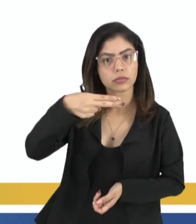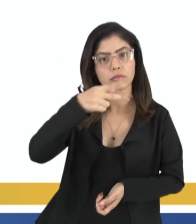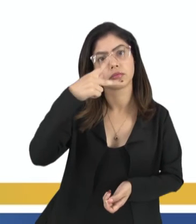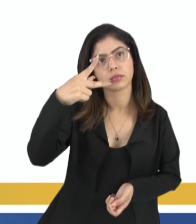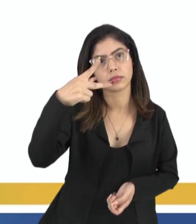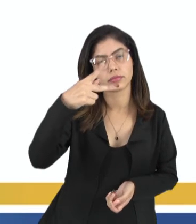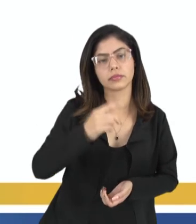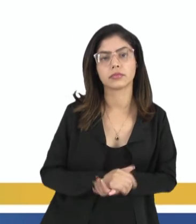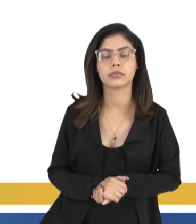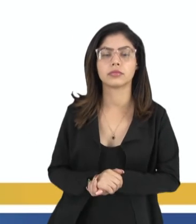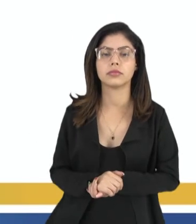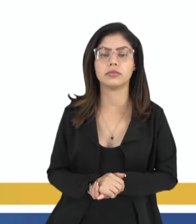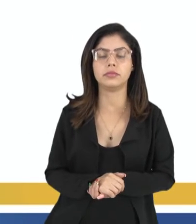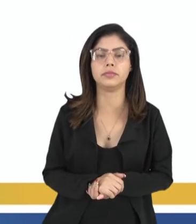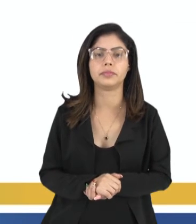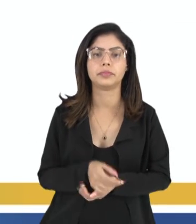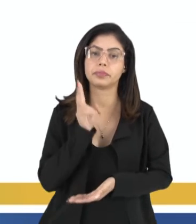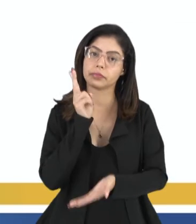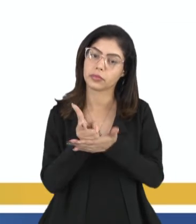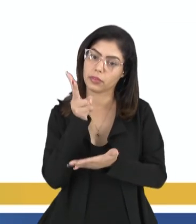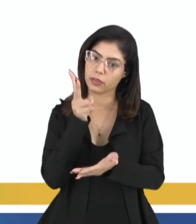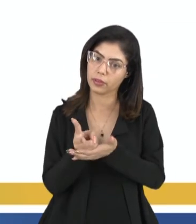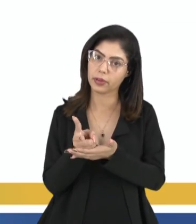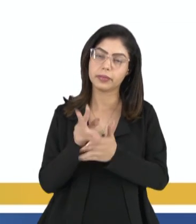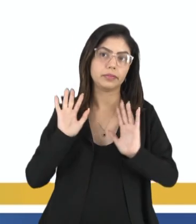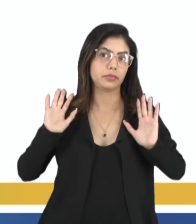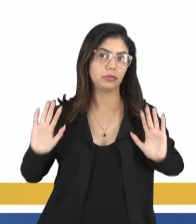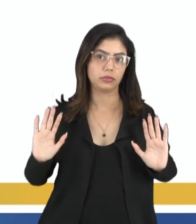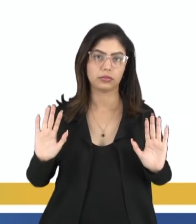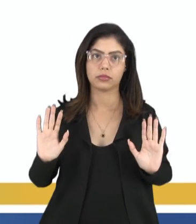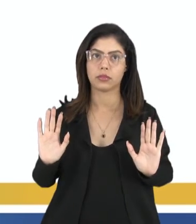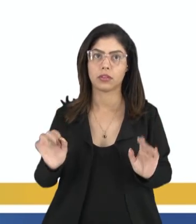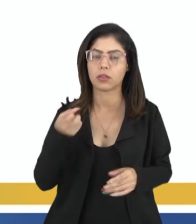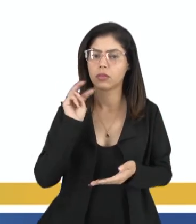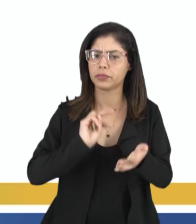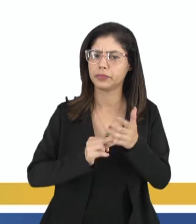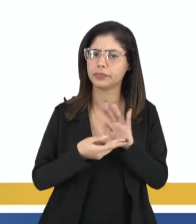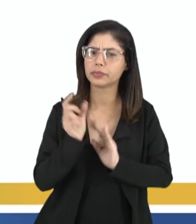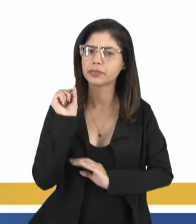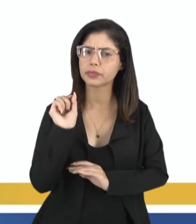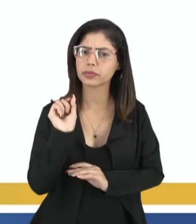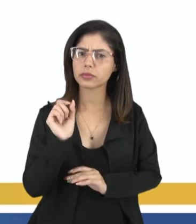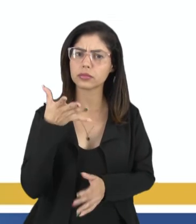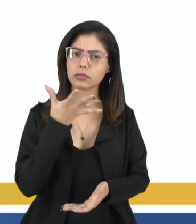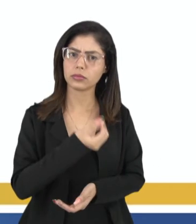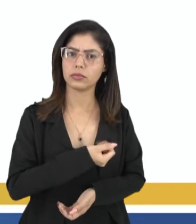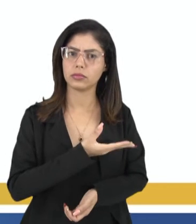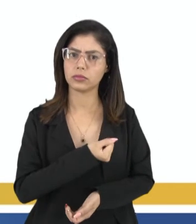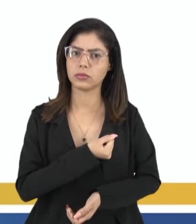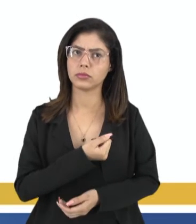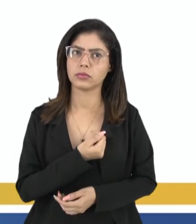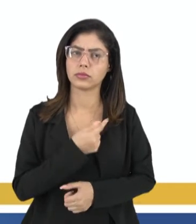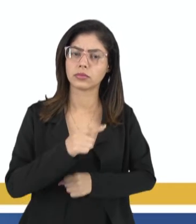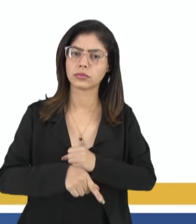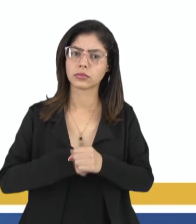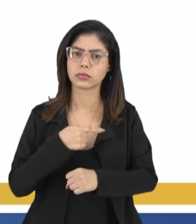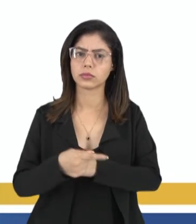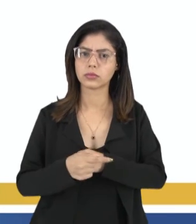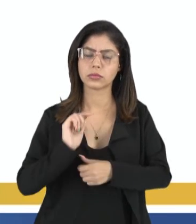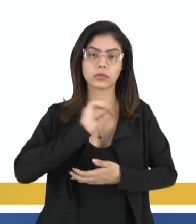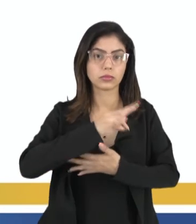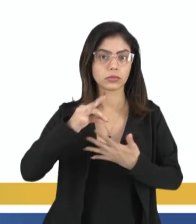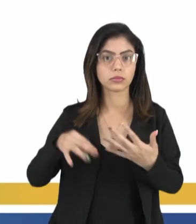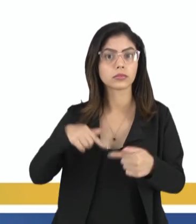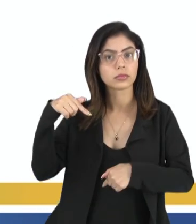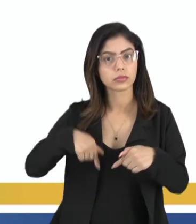Z é igual a P sempre, gente. O que que significa? Que o número atômico do elemento químico,